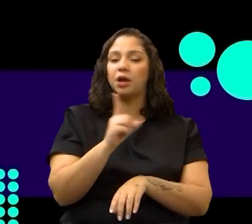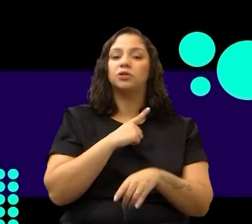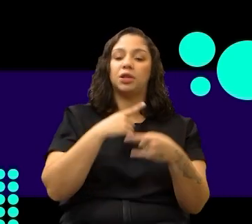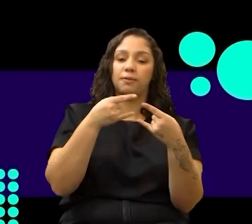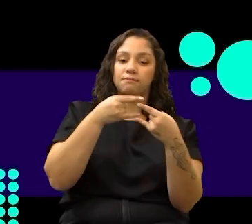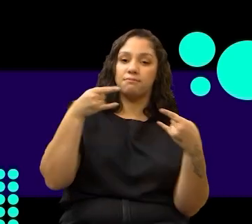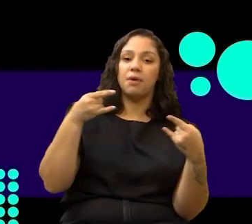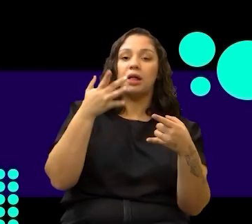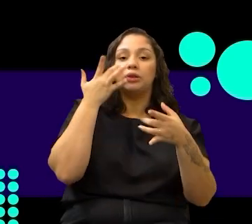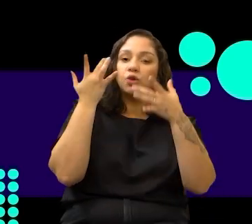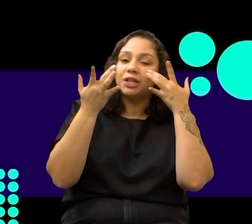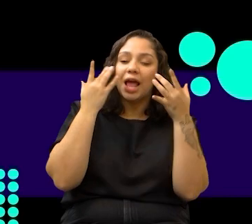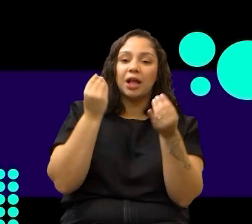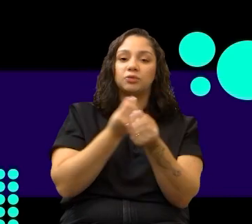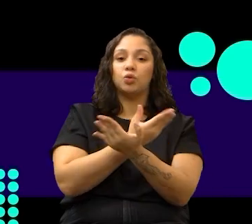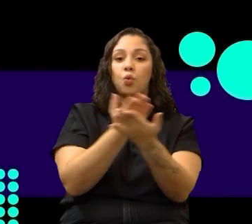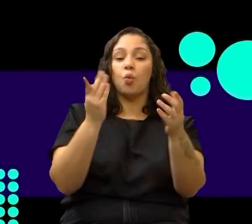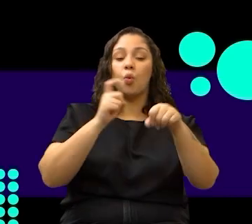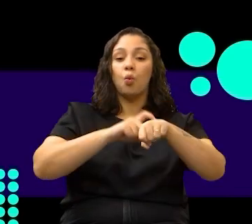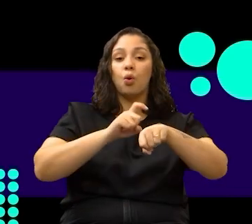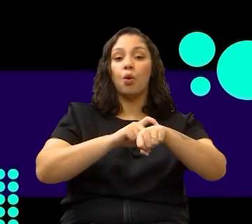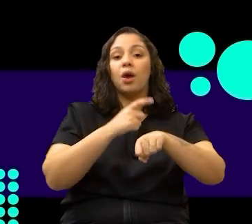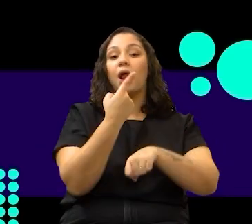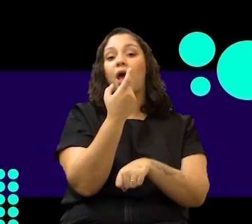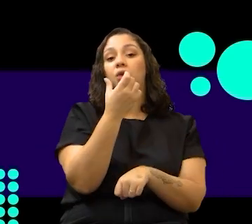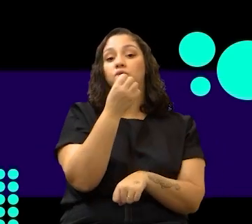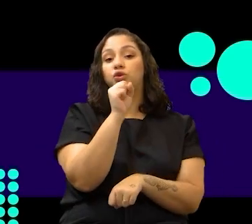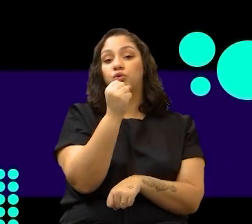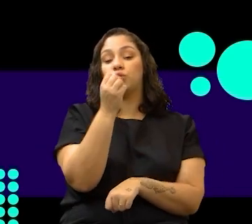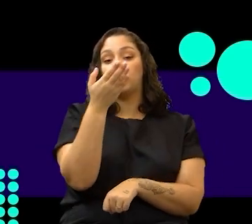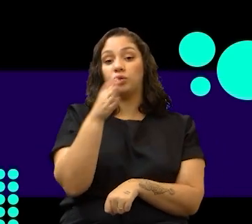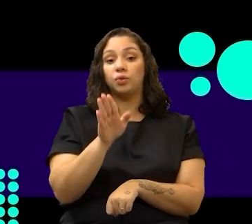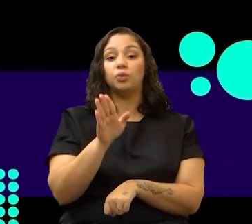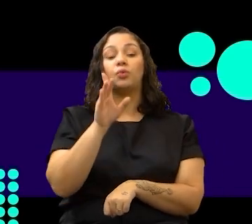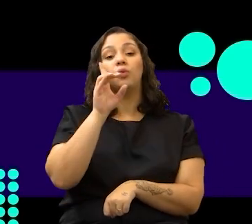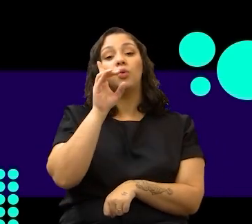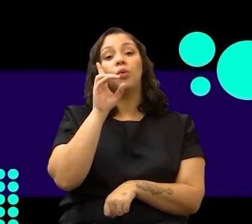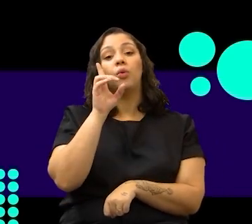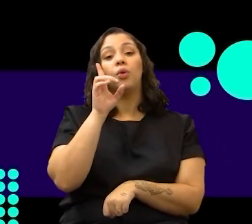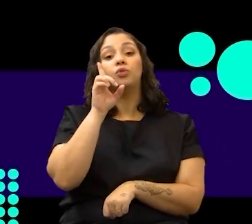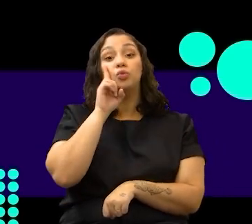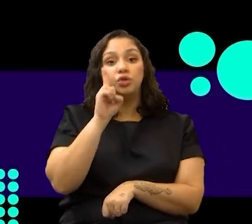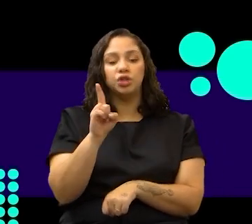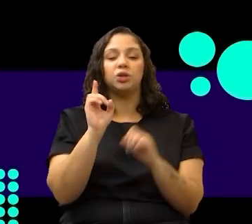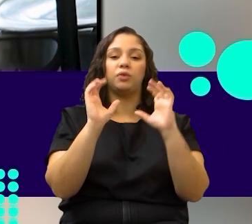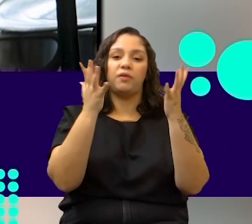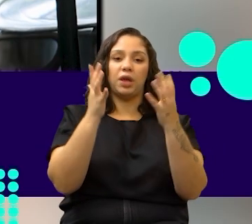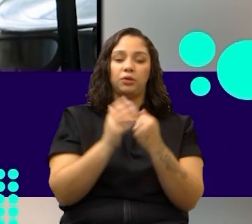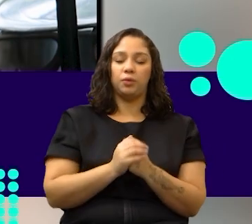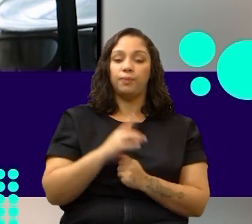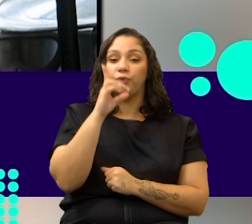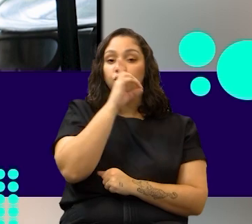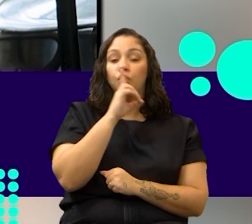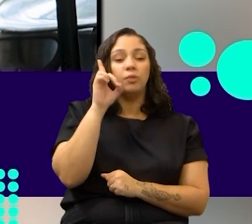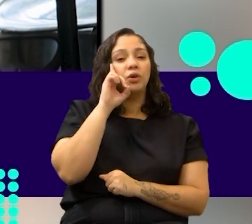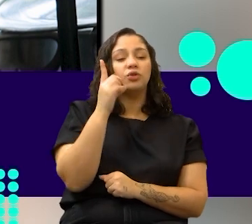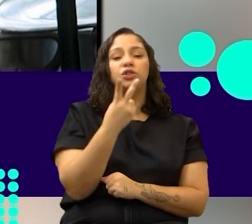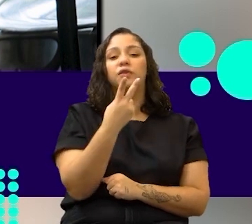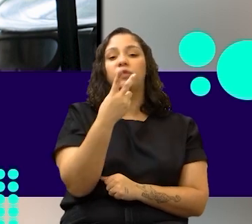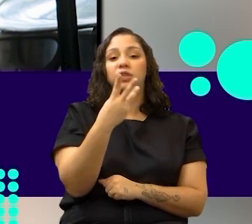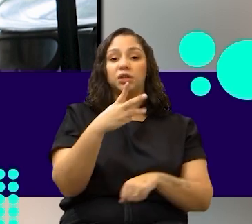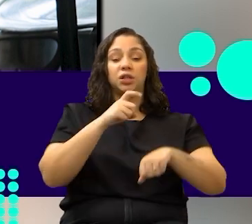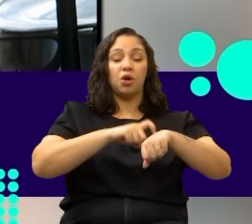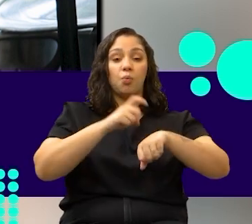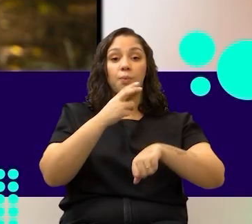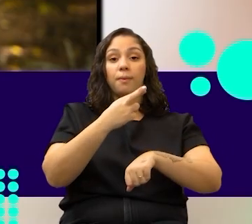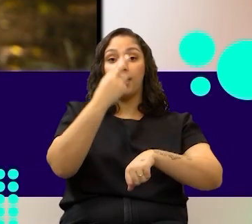ingressos será na bilheteria do teatro a partir das 18h30 no dia do evento. No domingo, dia 23,